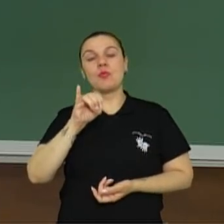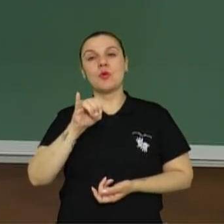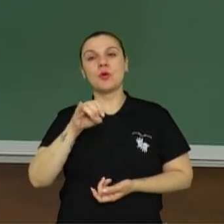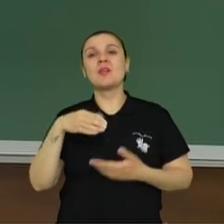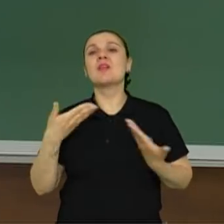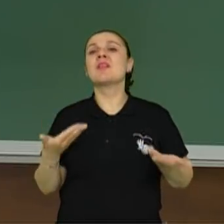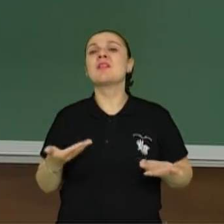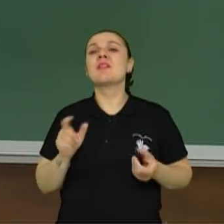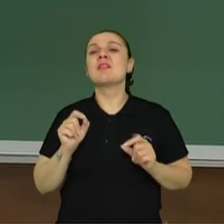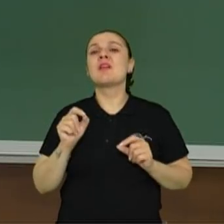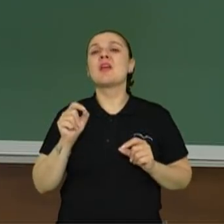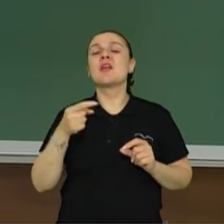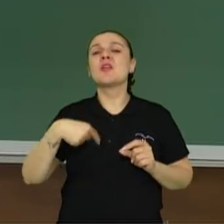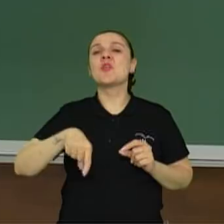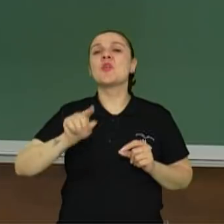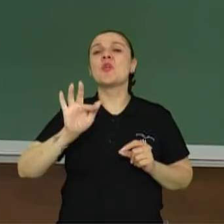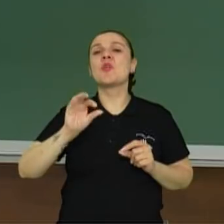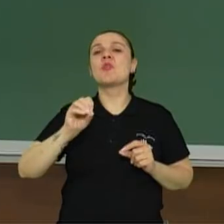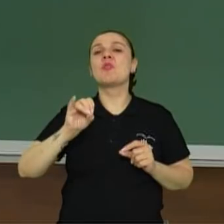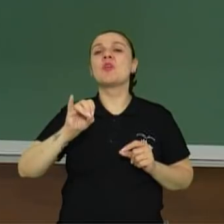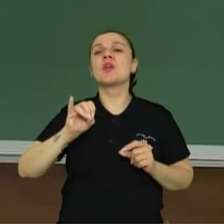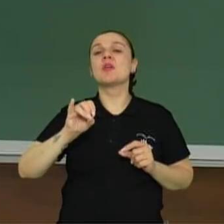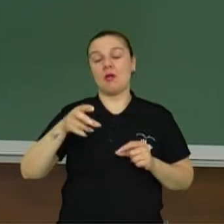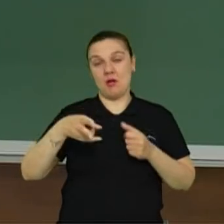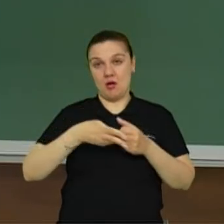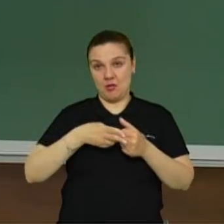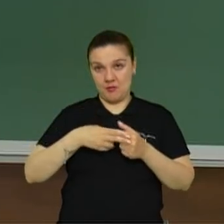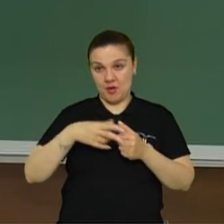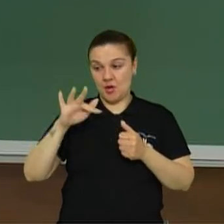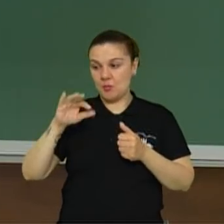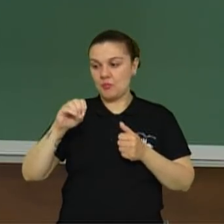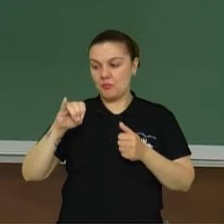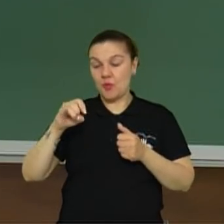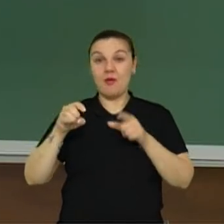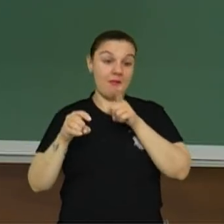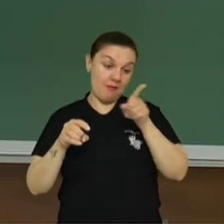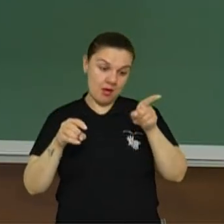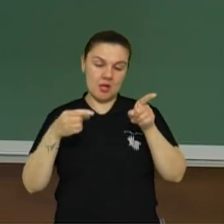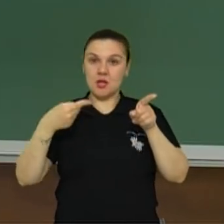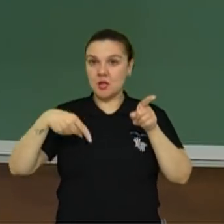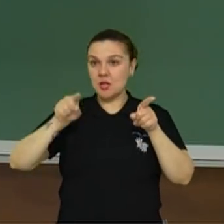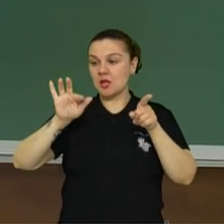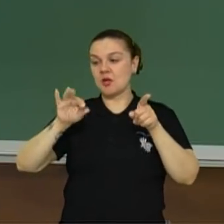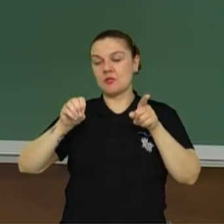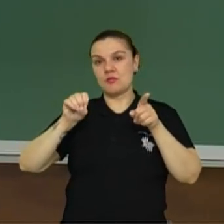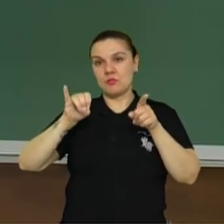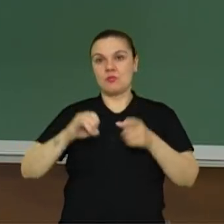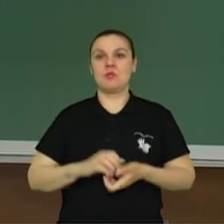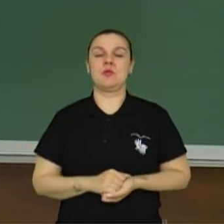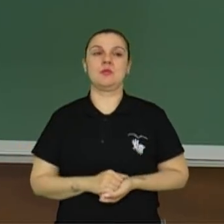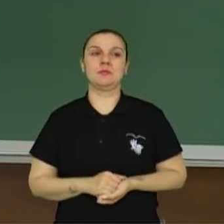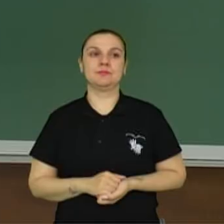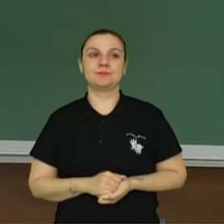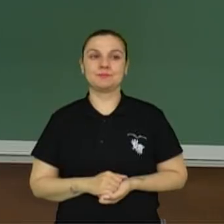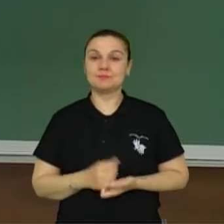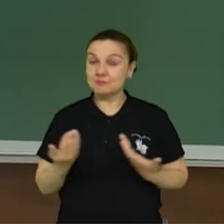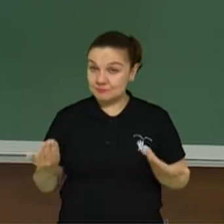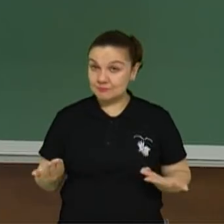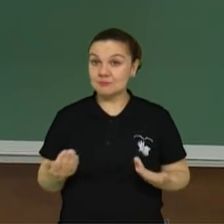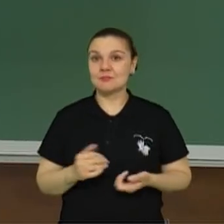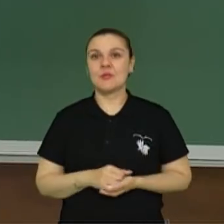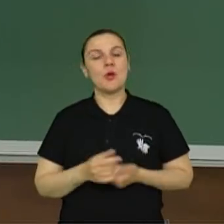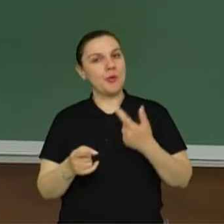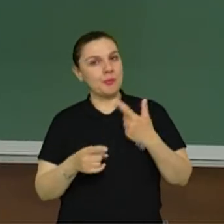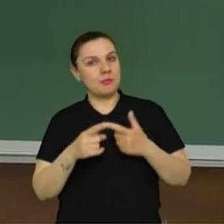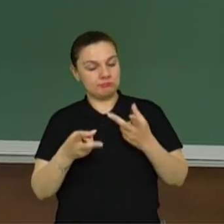foi. Quem foi? Ele foi, né? Então, eu sei que o verbo foi, ele se refere a ele, né?